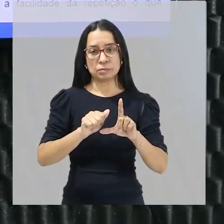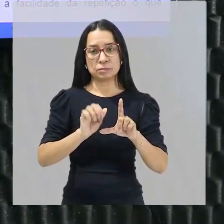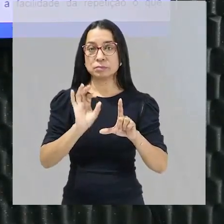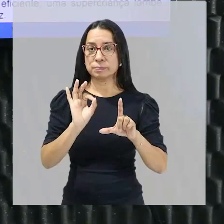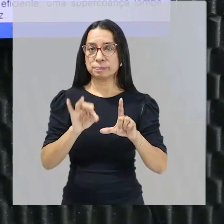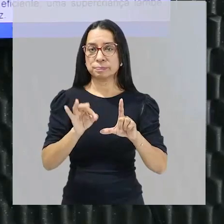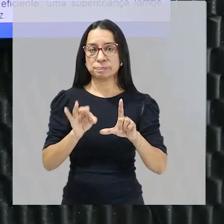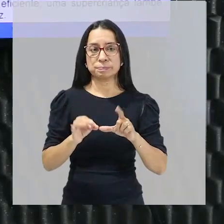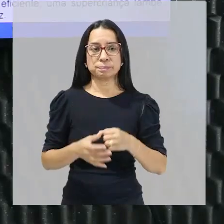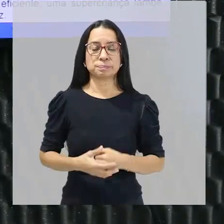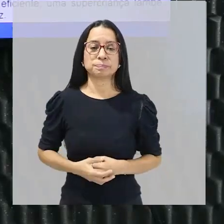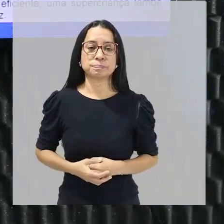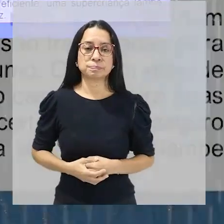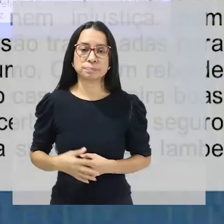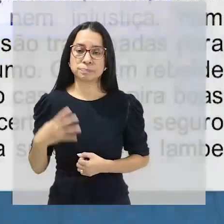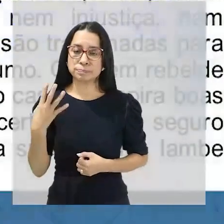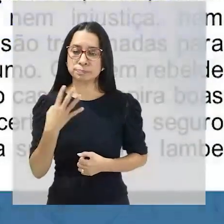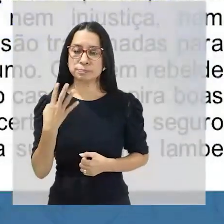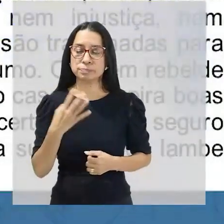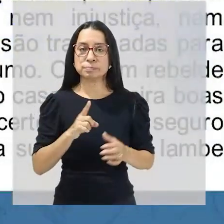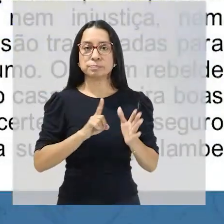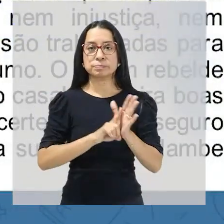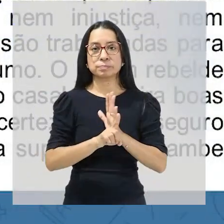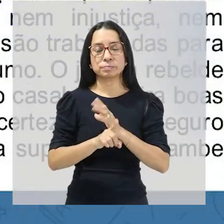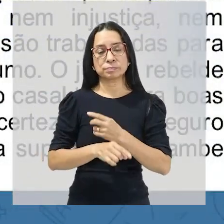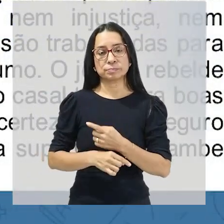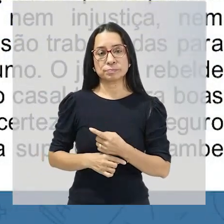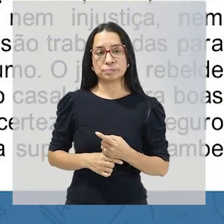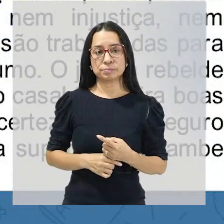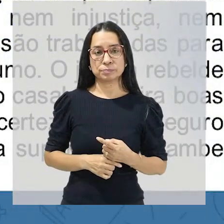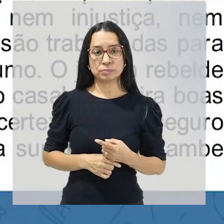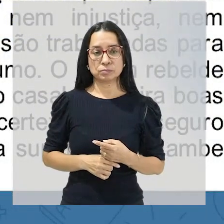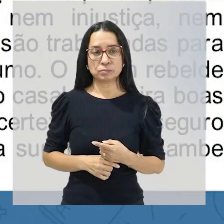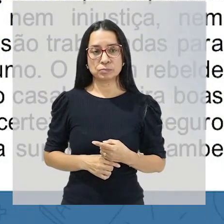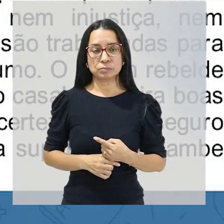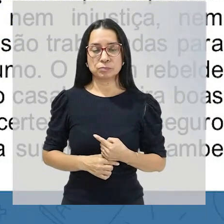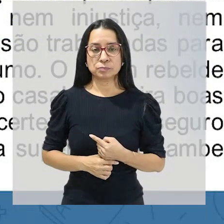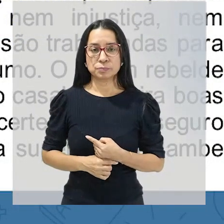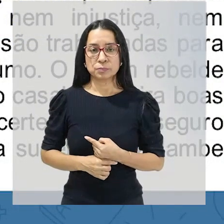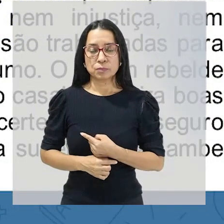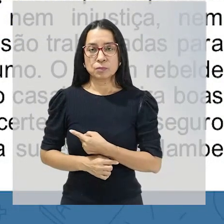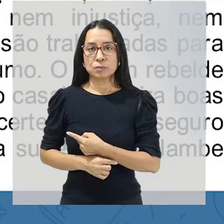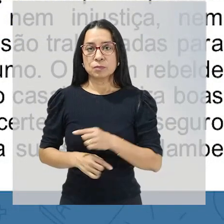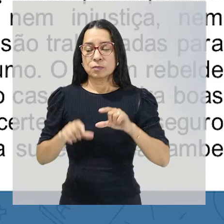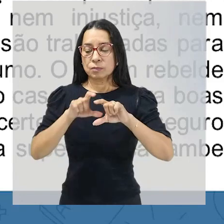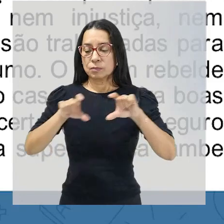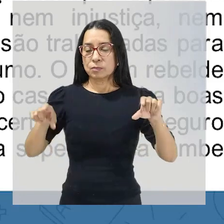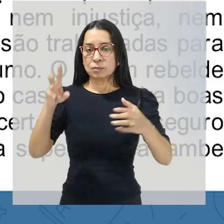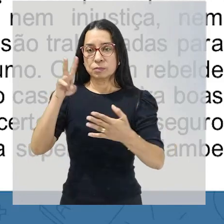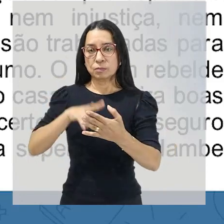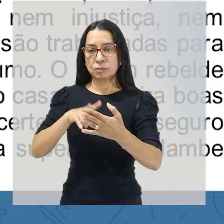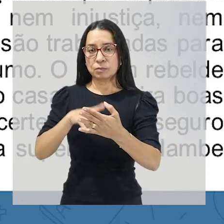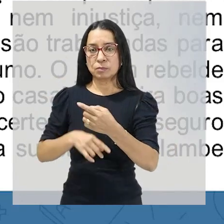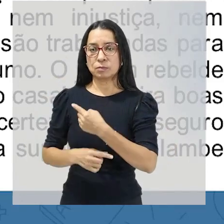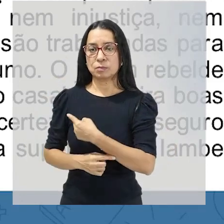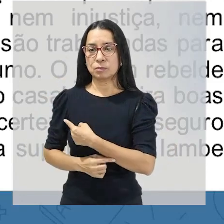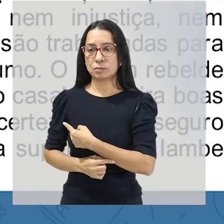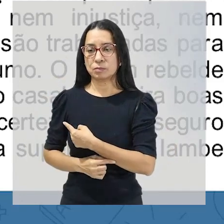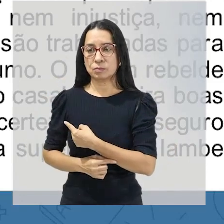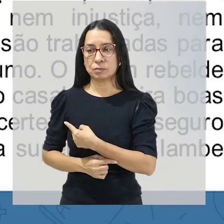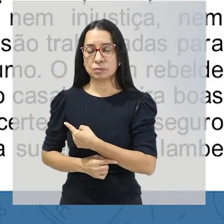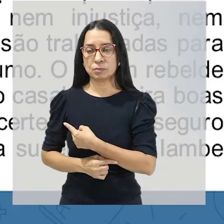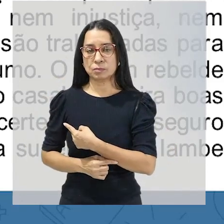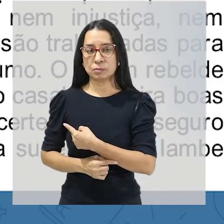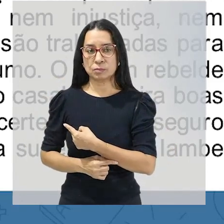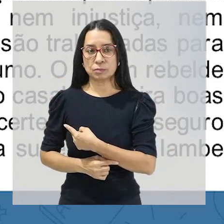certo? Vamos para a quarta questão. A utilização de fantasia pelo sistema de crença